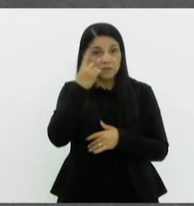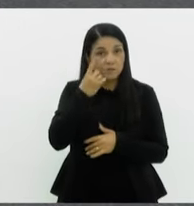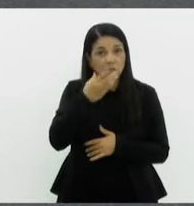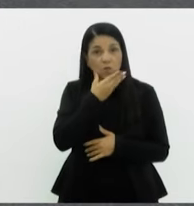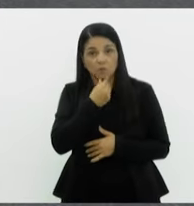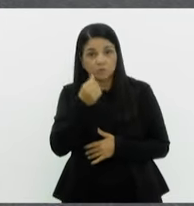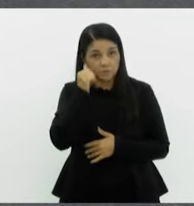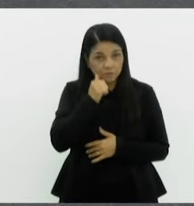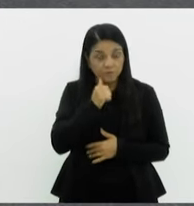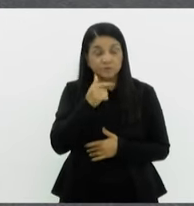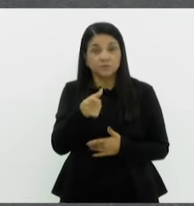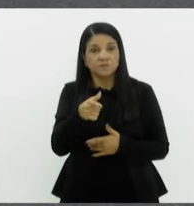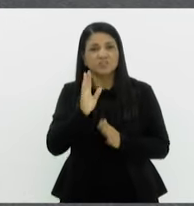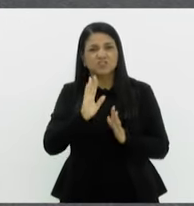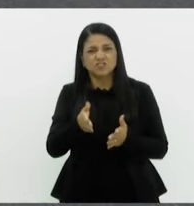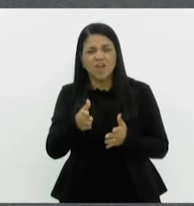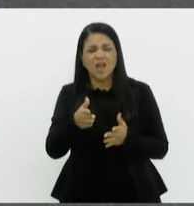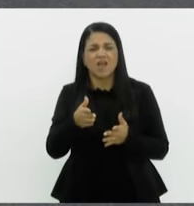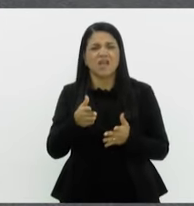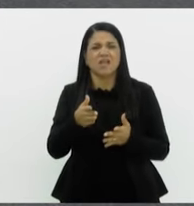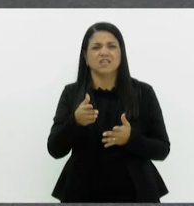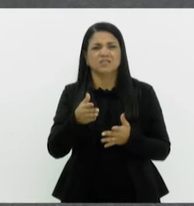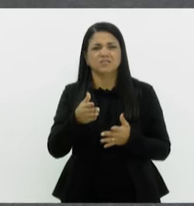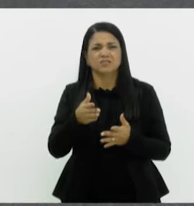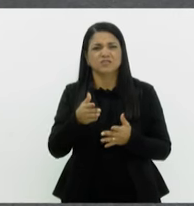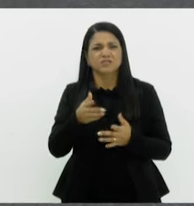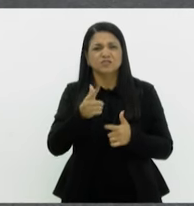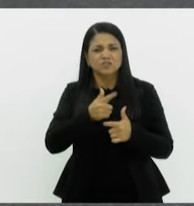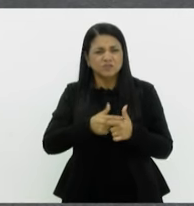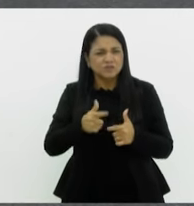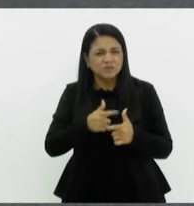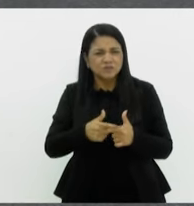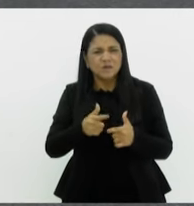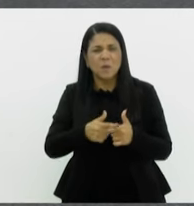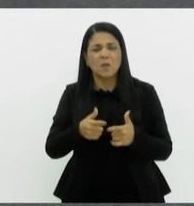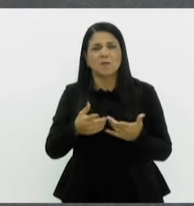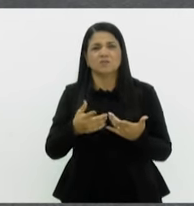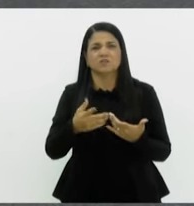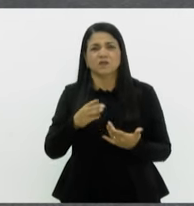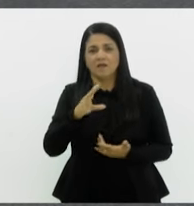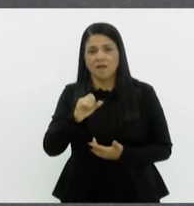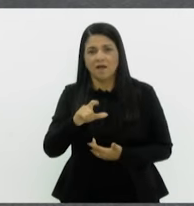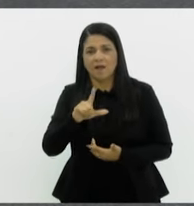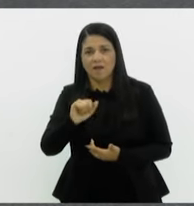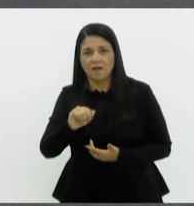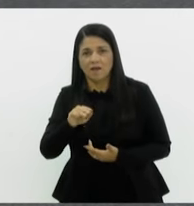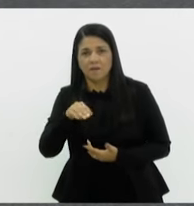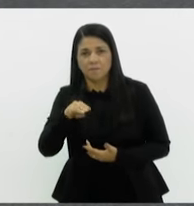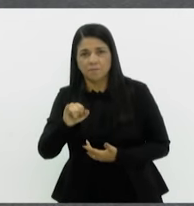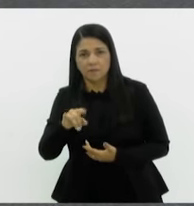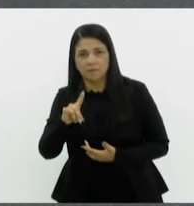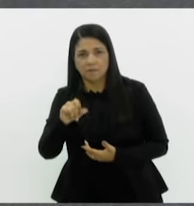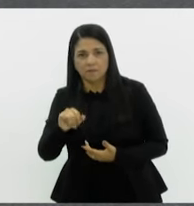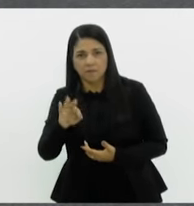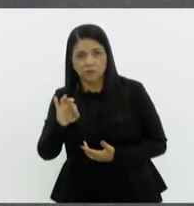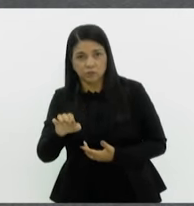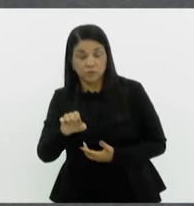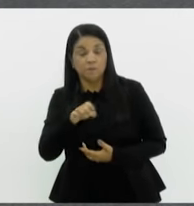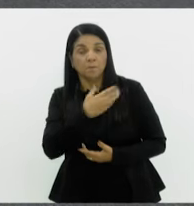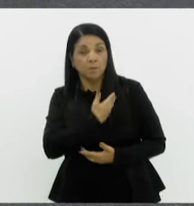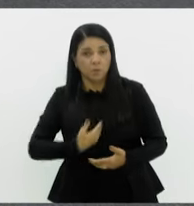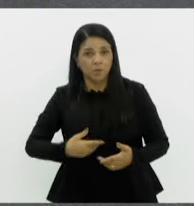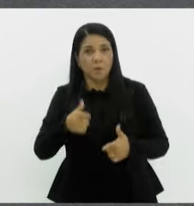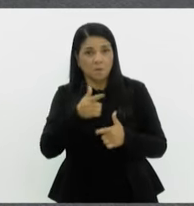diante de uma situação já extremamente de calamidade pública, a gente ainda tem a violência de gênero, a violência contra